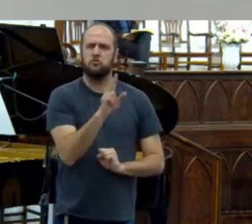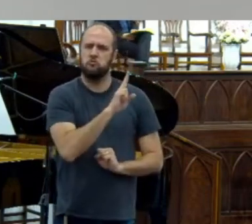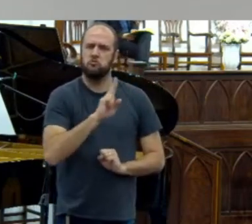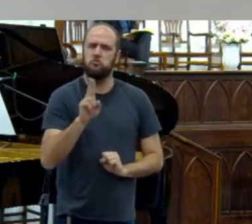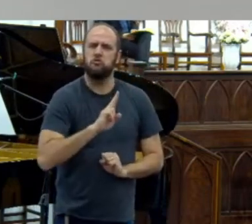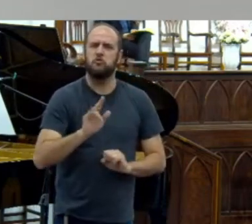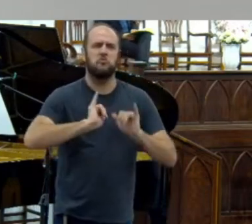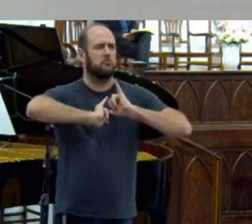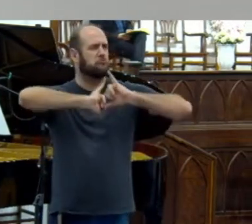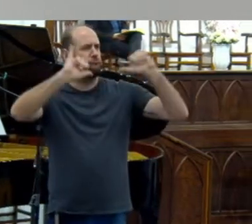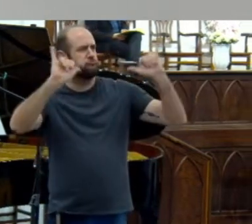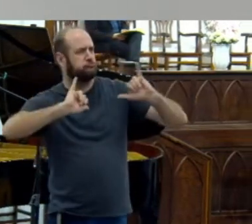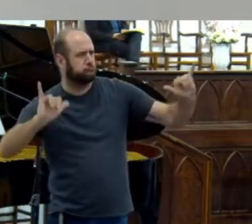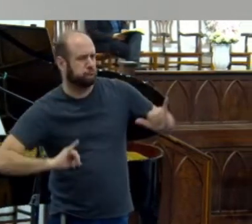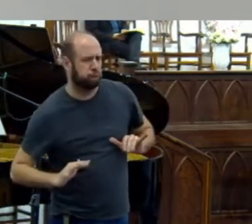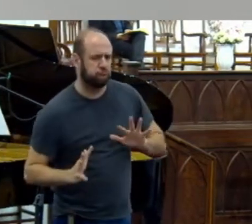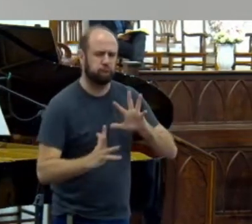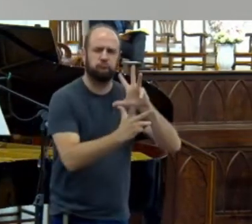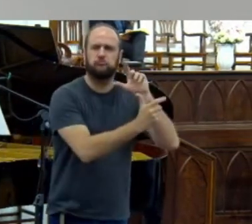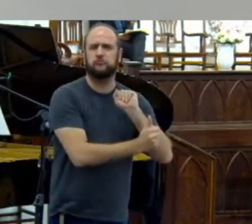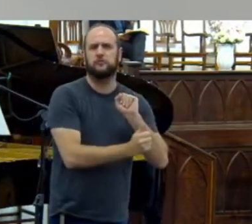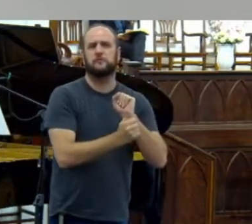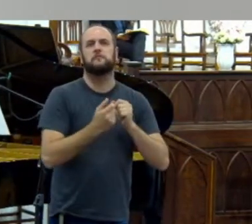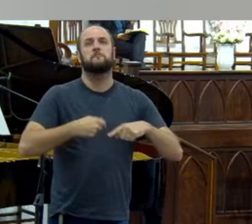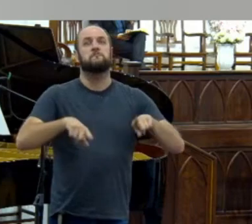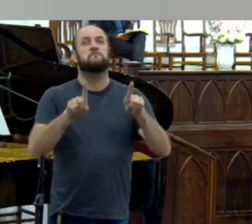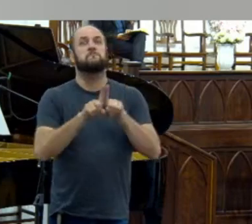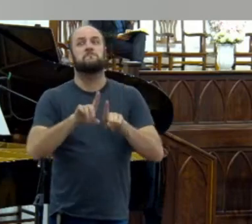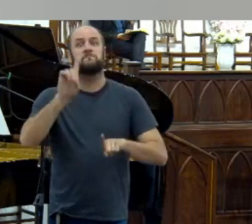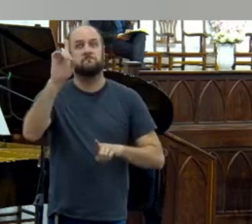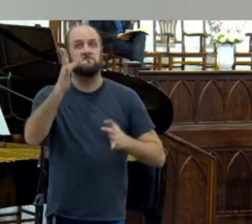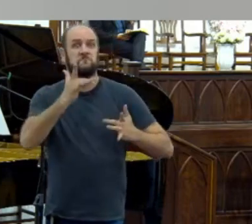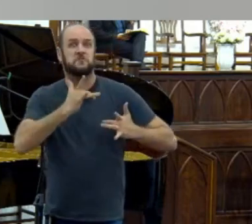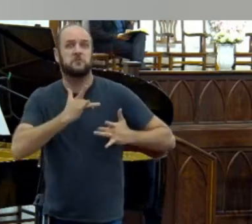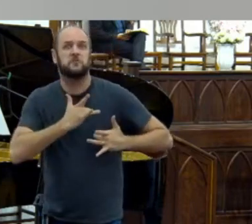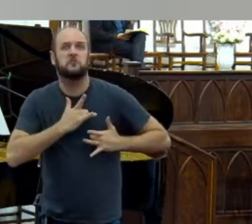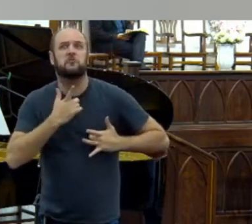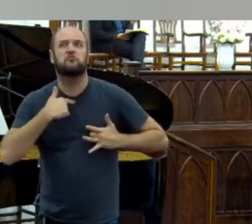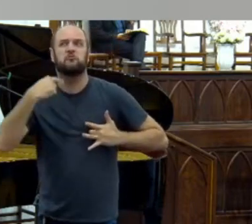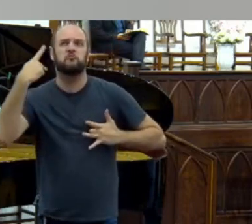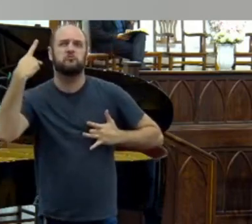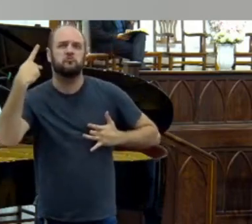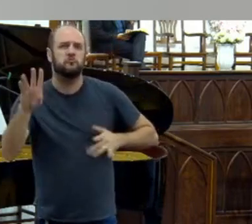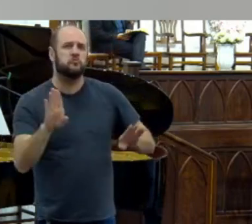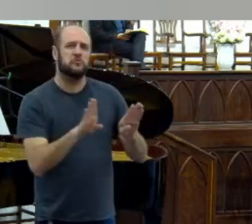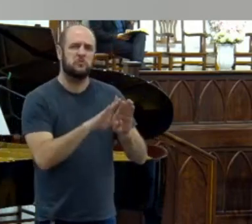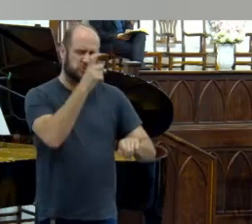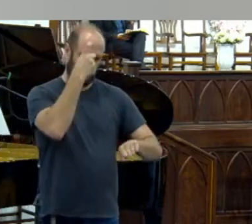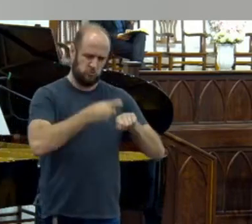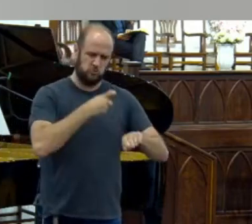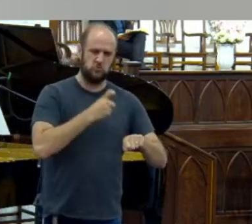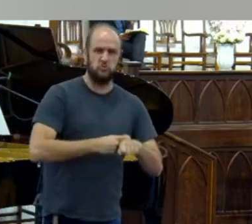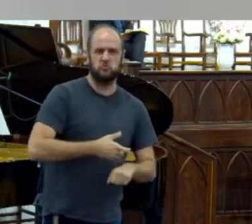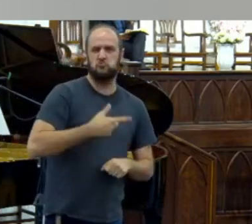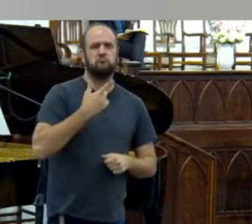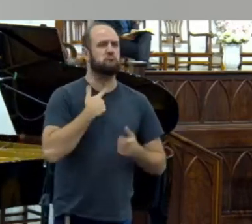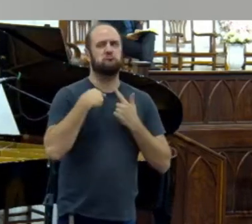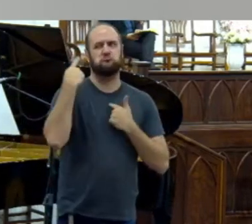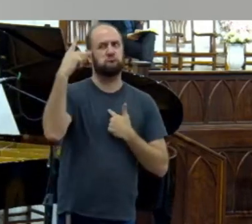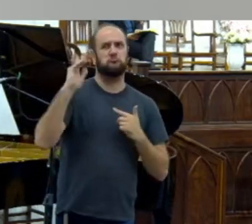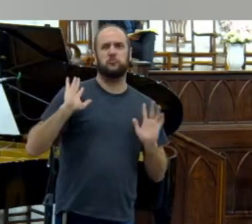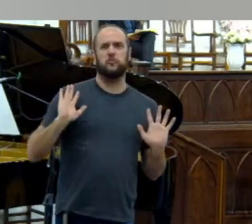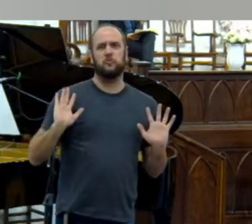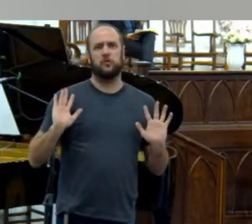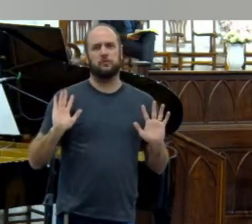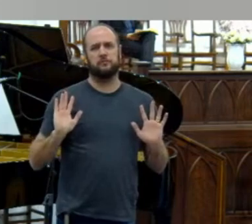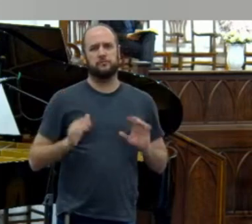seja anunciado por toda a terra. Logo tem Deus misericórdia de quem quer e também endurece a quem lhe apraz.